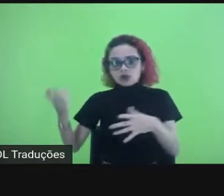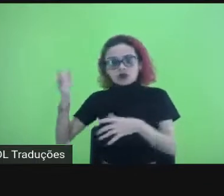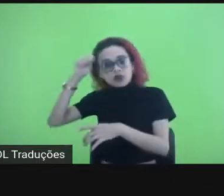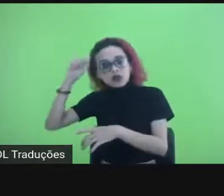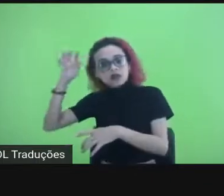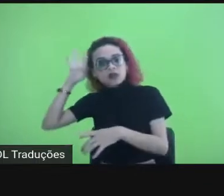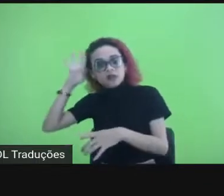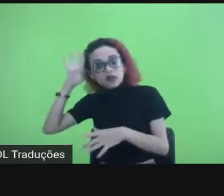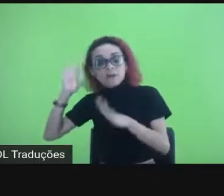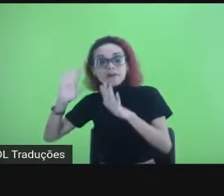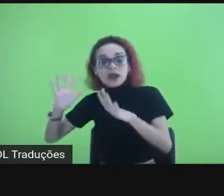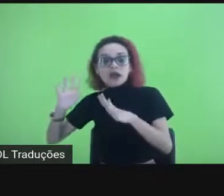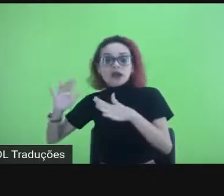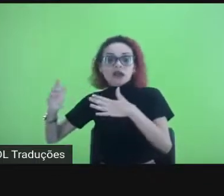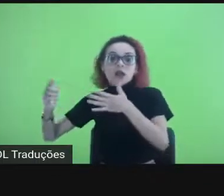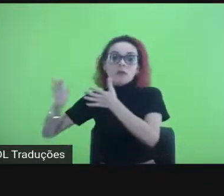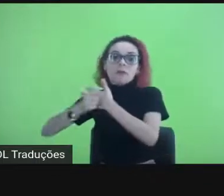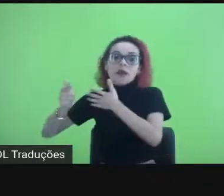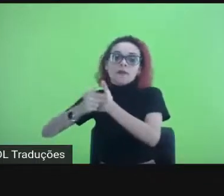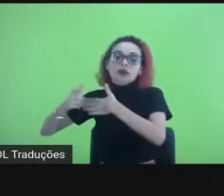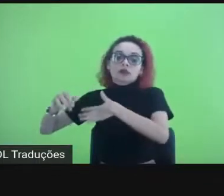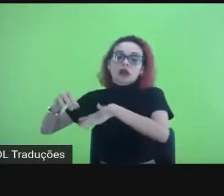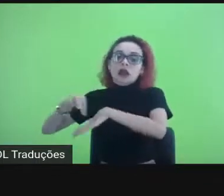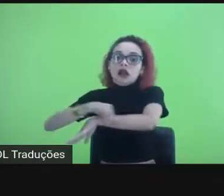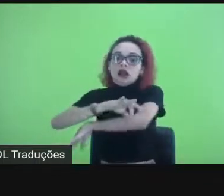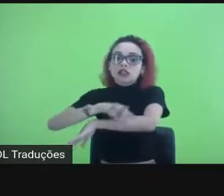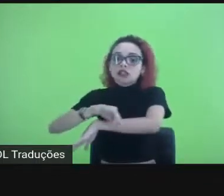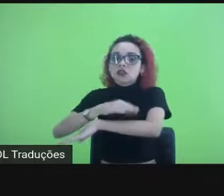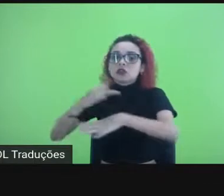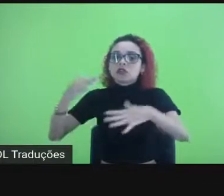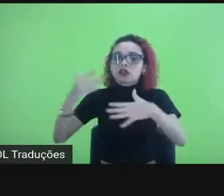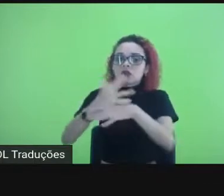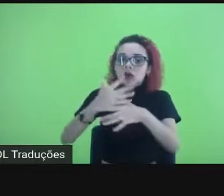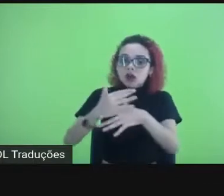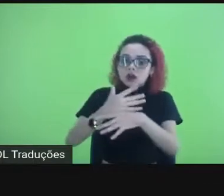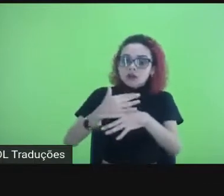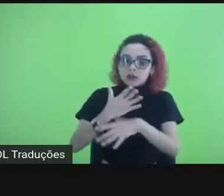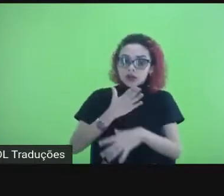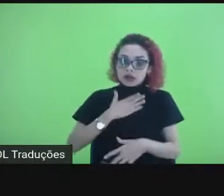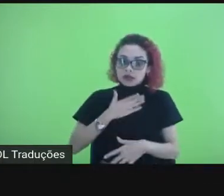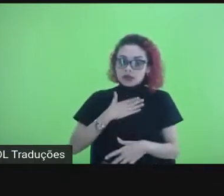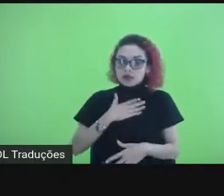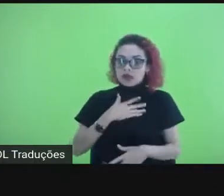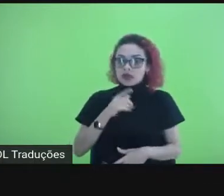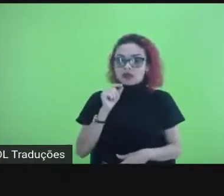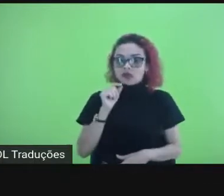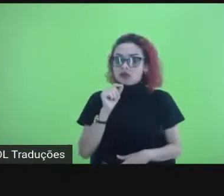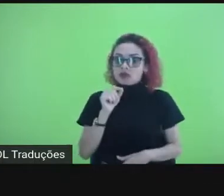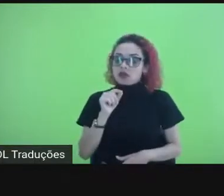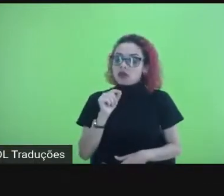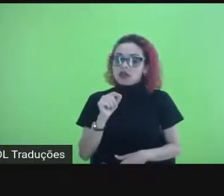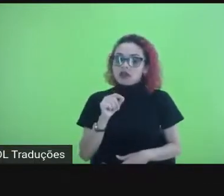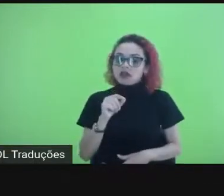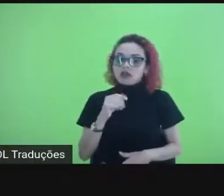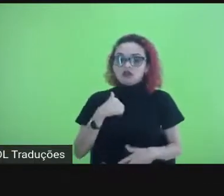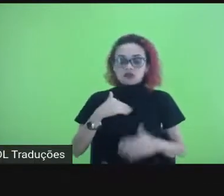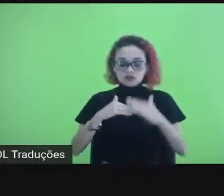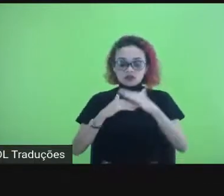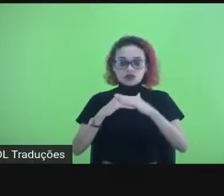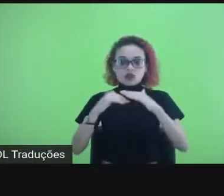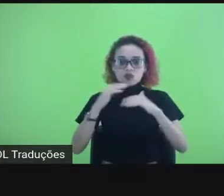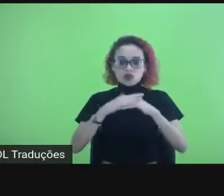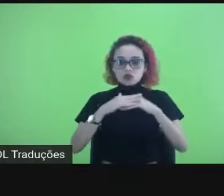o papel da arquitetura para mim, do urbanismo, né, para minha vida e tal, e do que eu estava ali construindo no